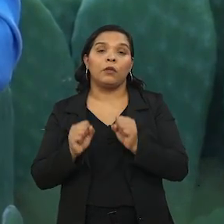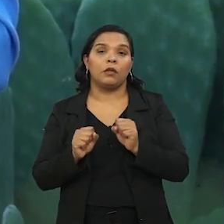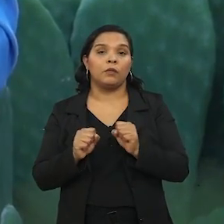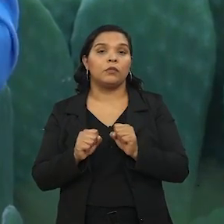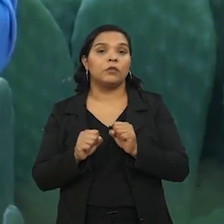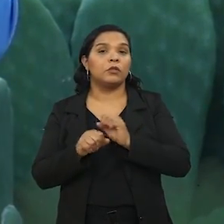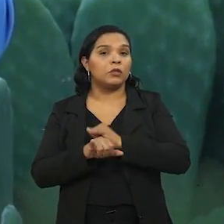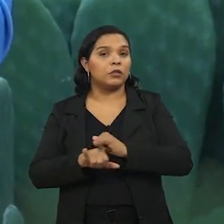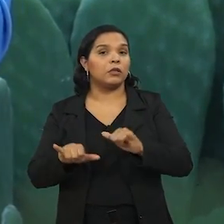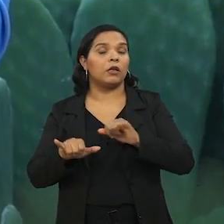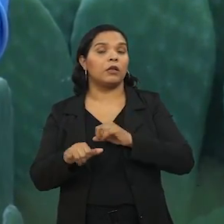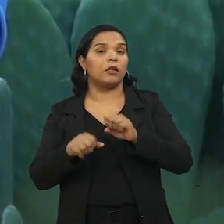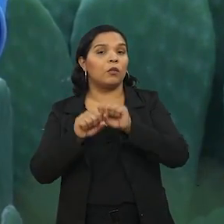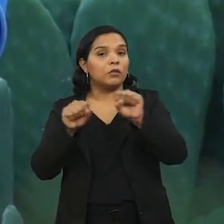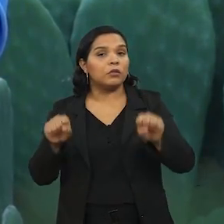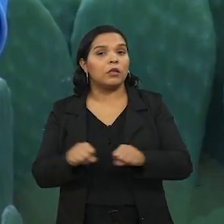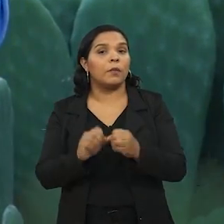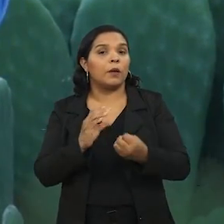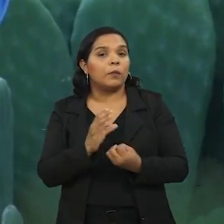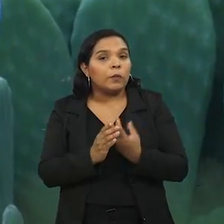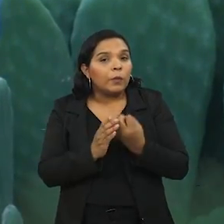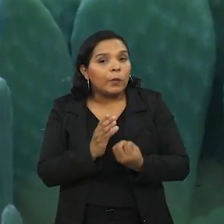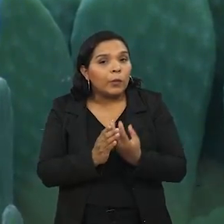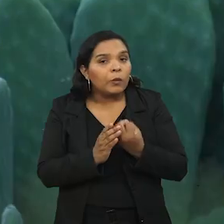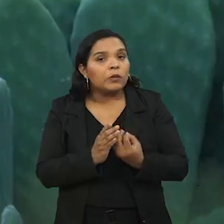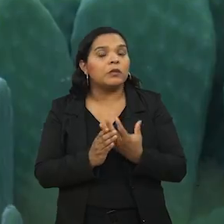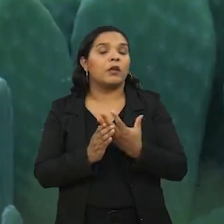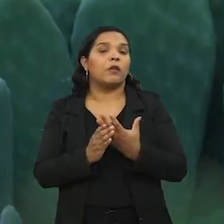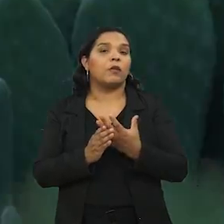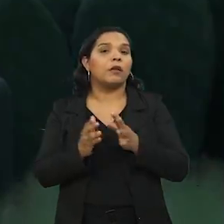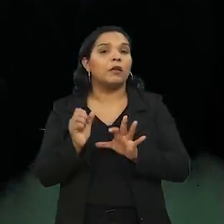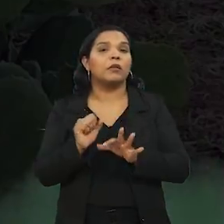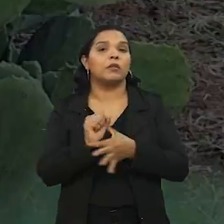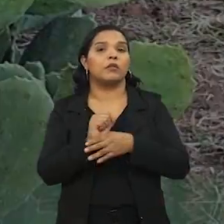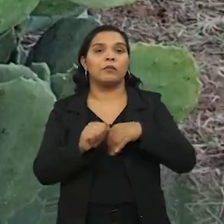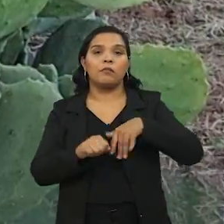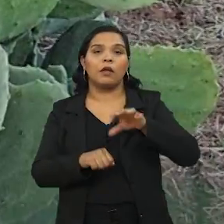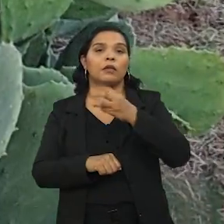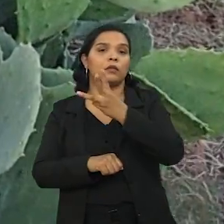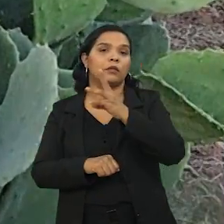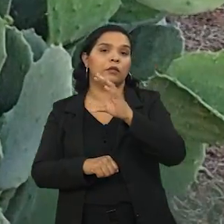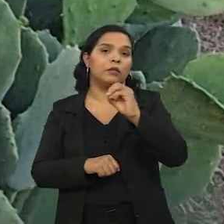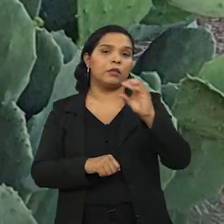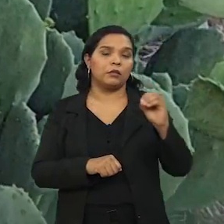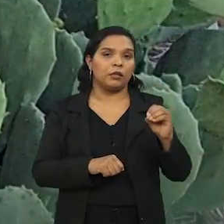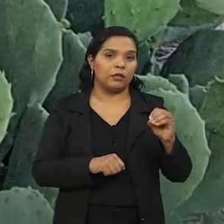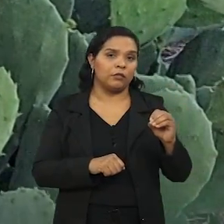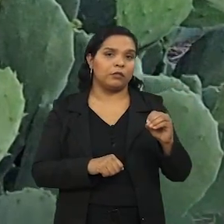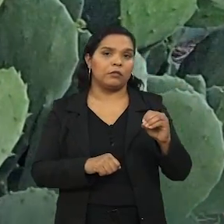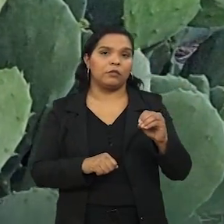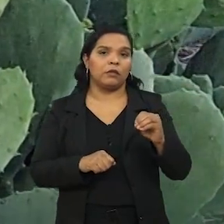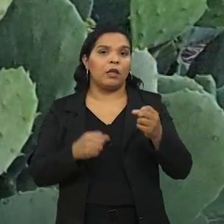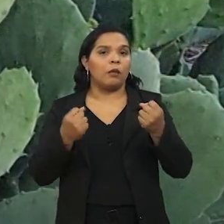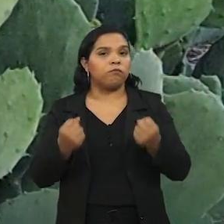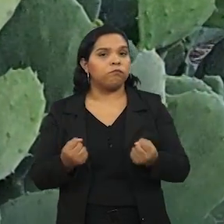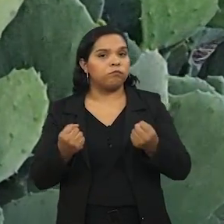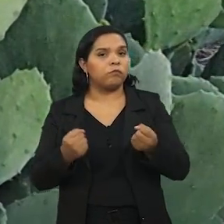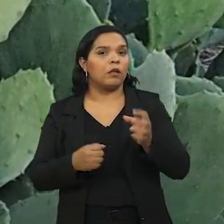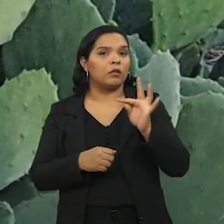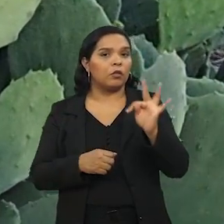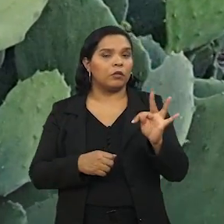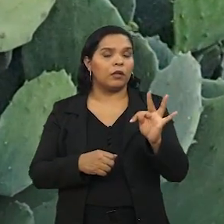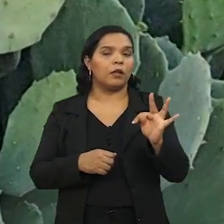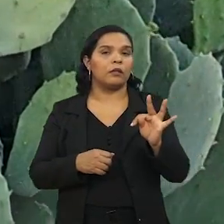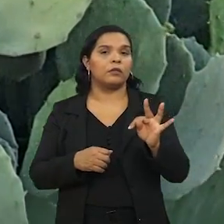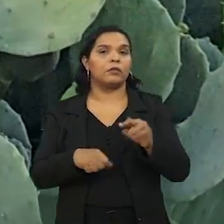podemos dizer hoje que a gente tem um sistema de produção que assegura mais de 300 toneladas por hectare de massa verde, mais de